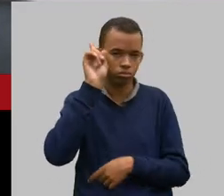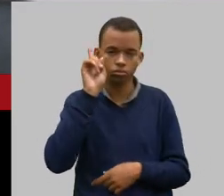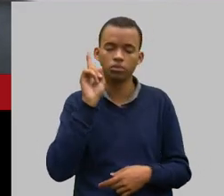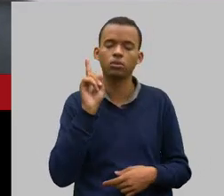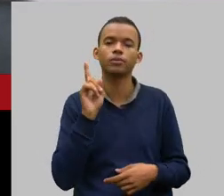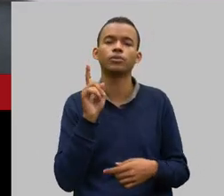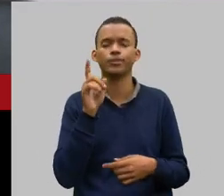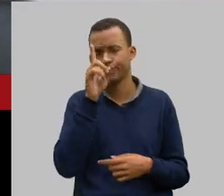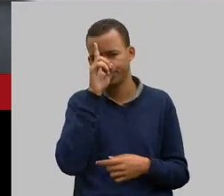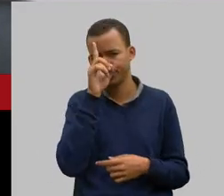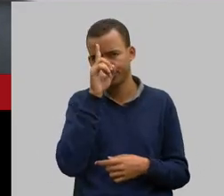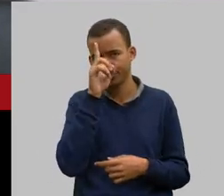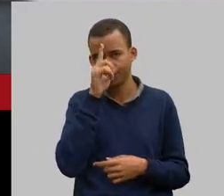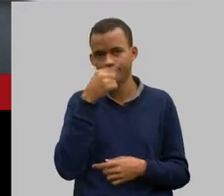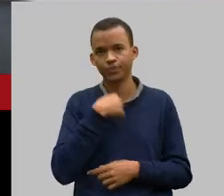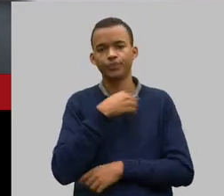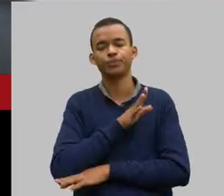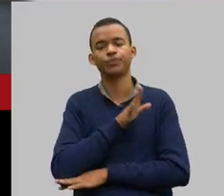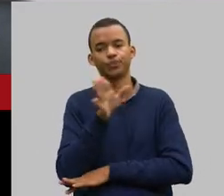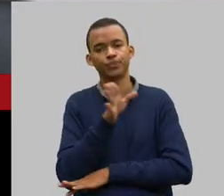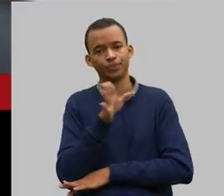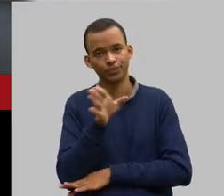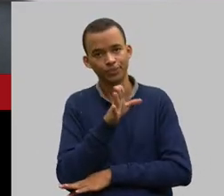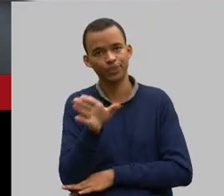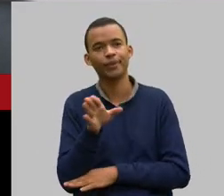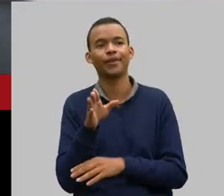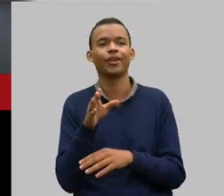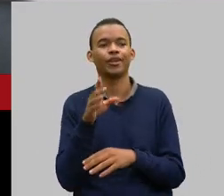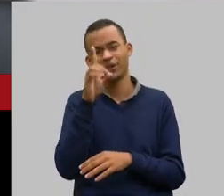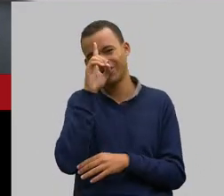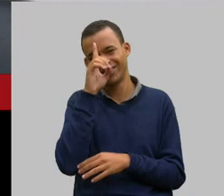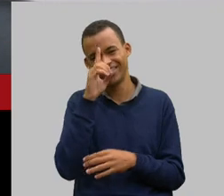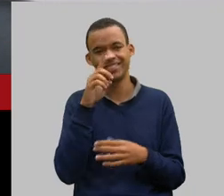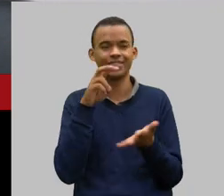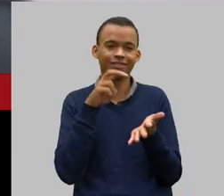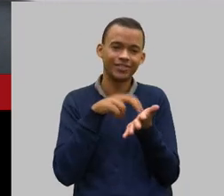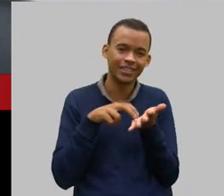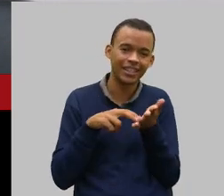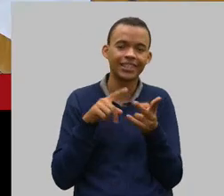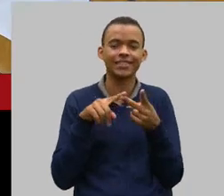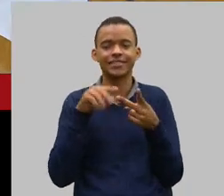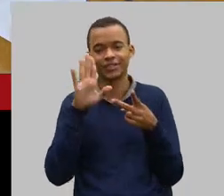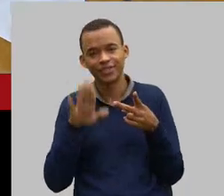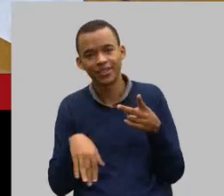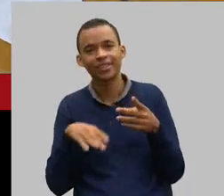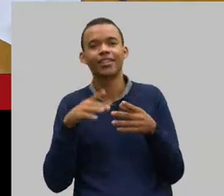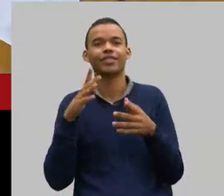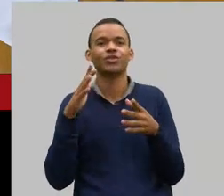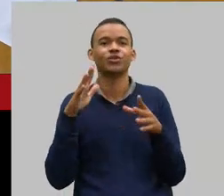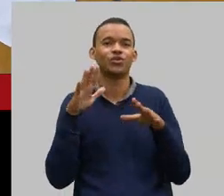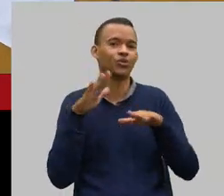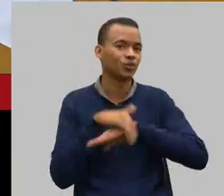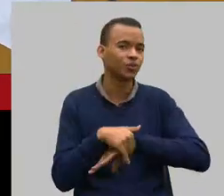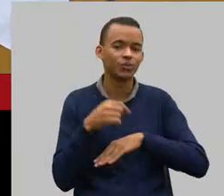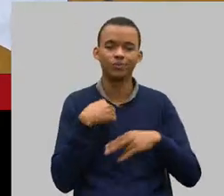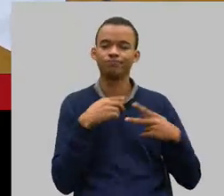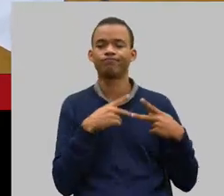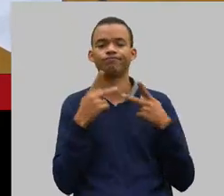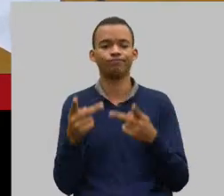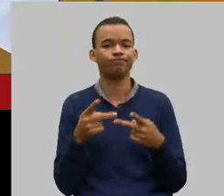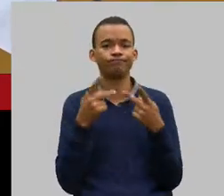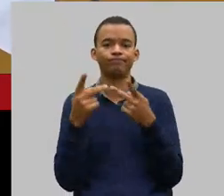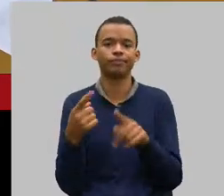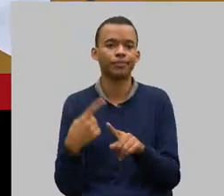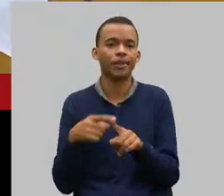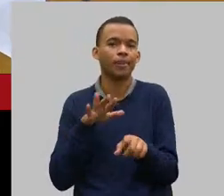mesmo talvez até de manhã à tarde e à noite justamente para levar mais investimentos né as demandas é para